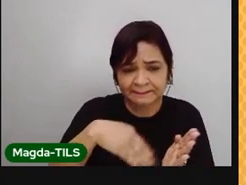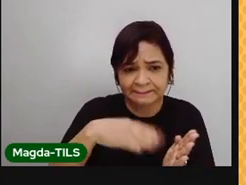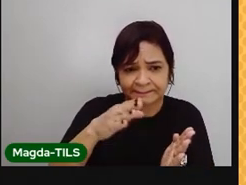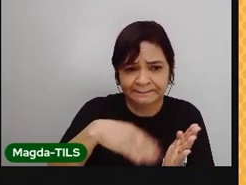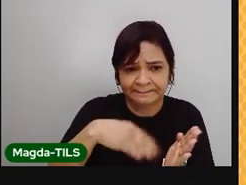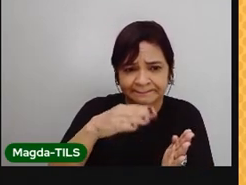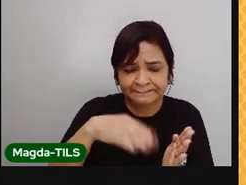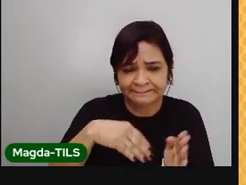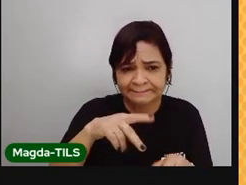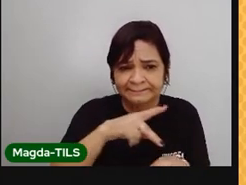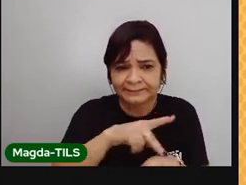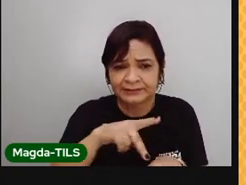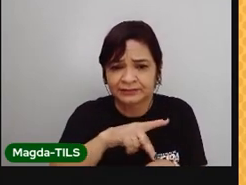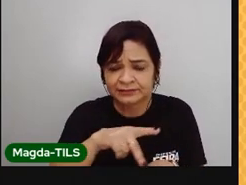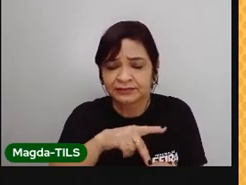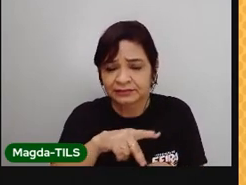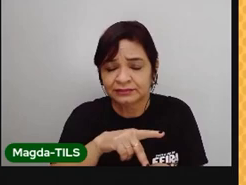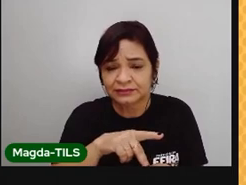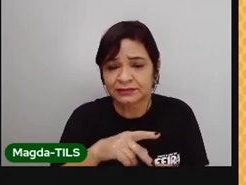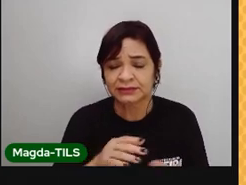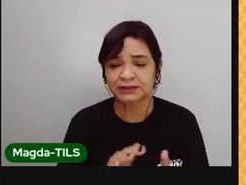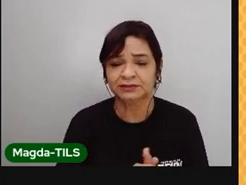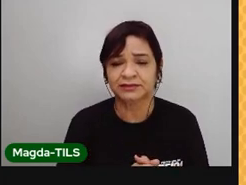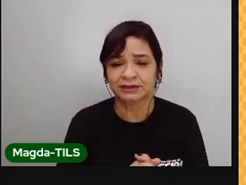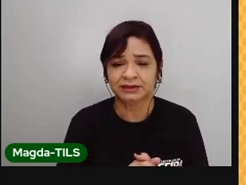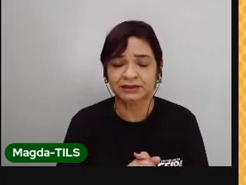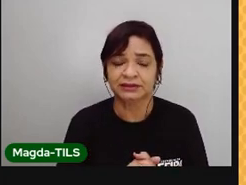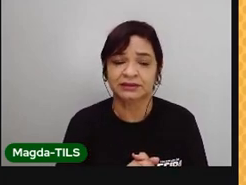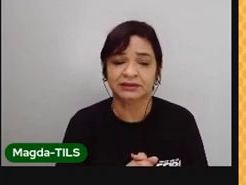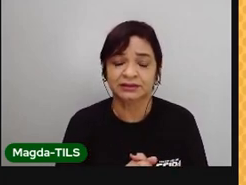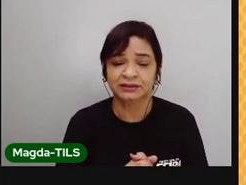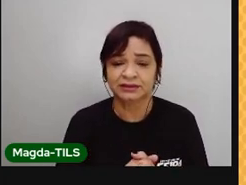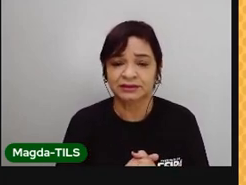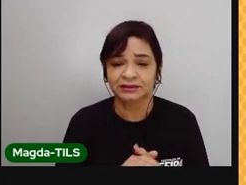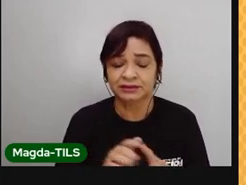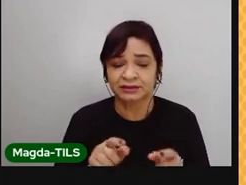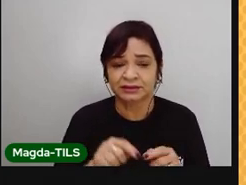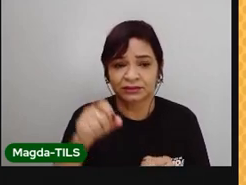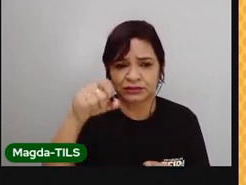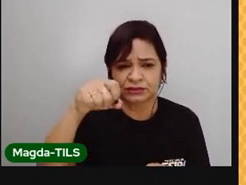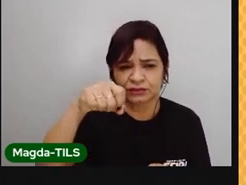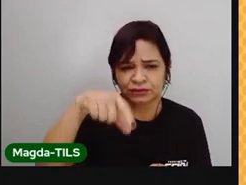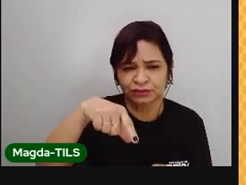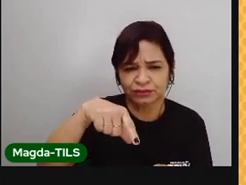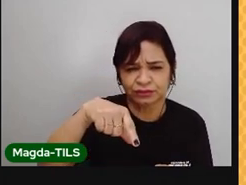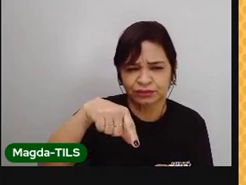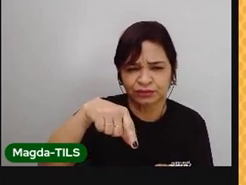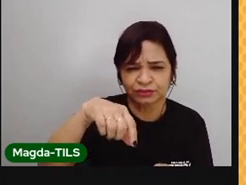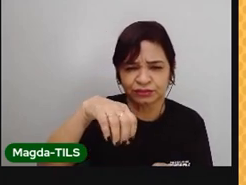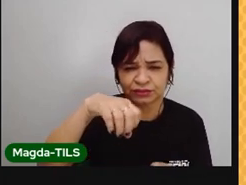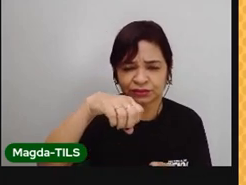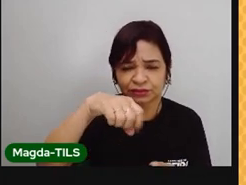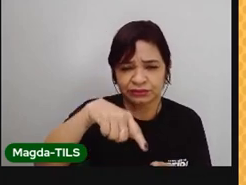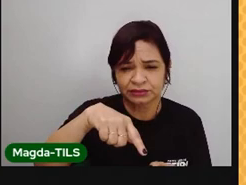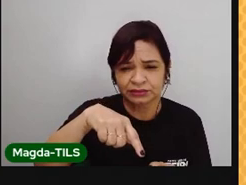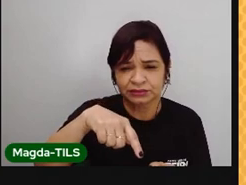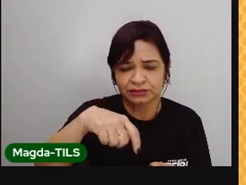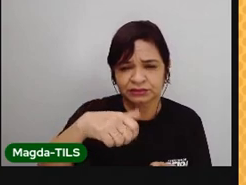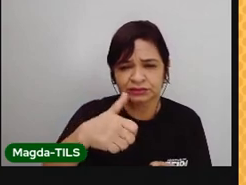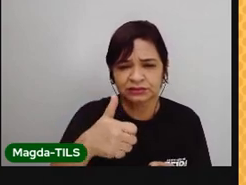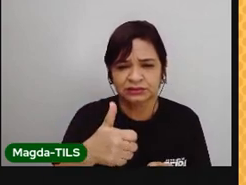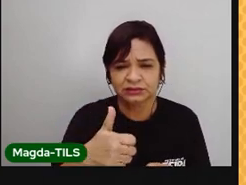não tóxica, tinta lavável, utilizei uma mini lâmpada de 15 watts ou 127